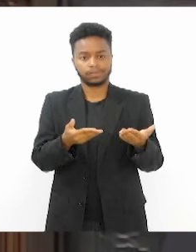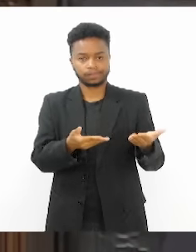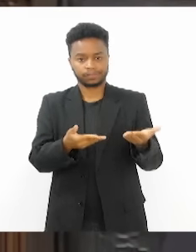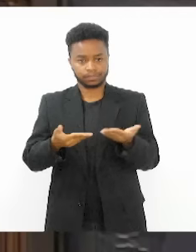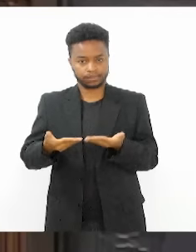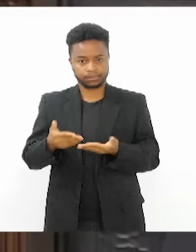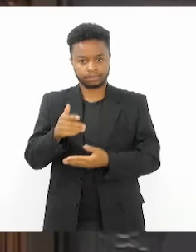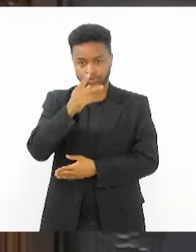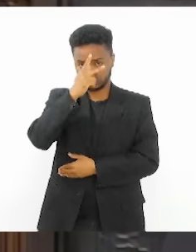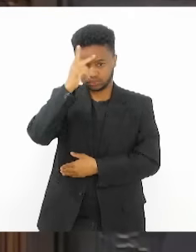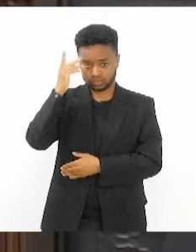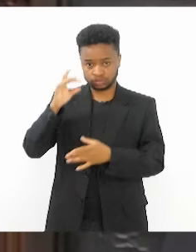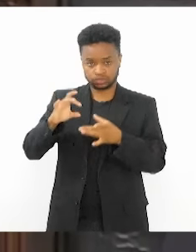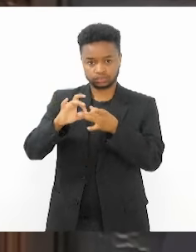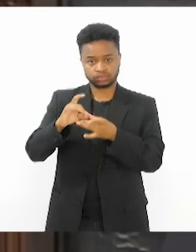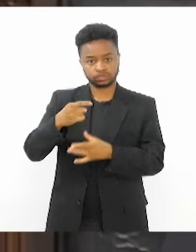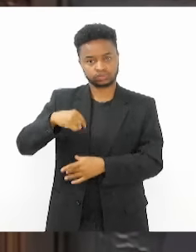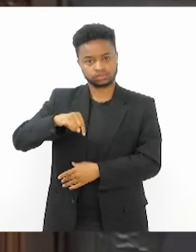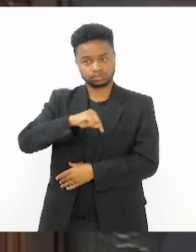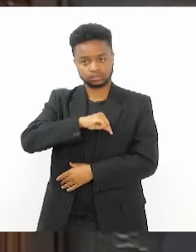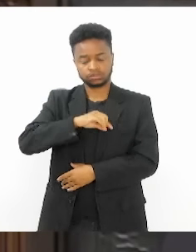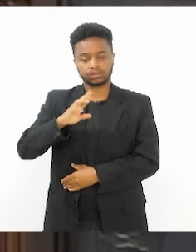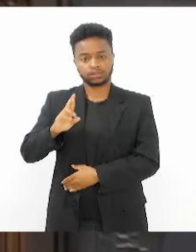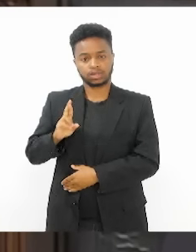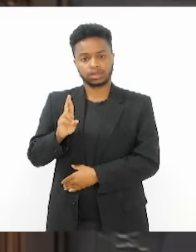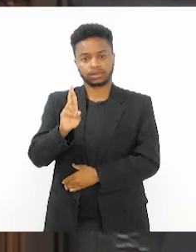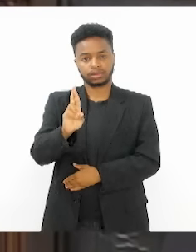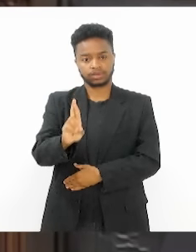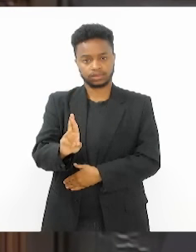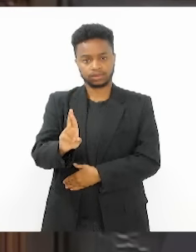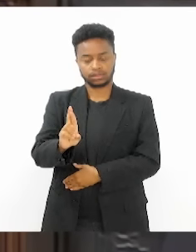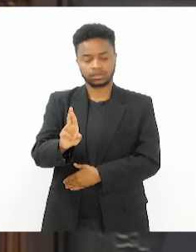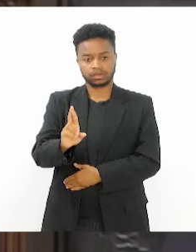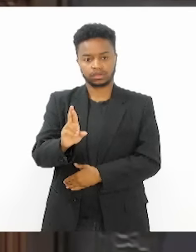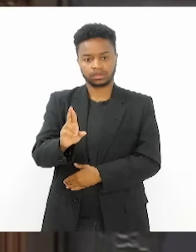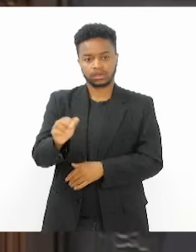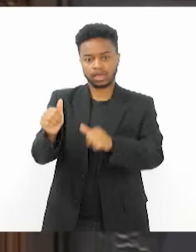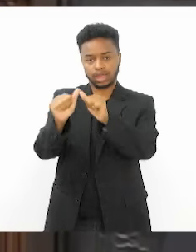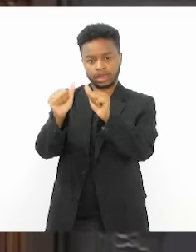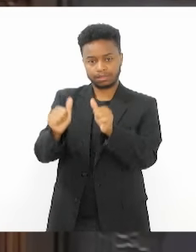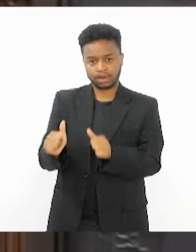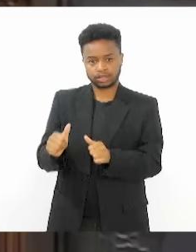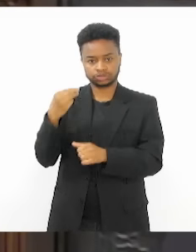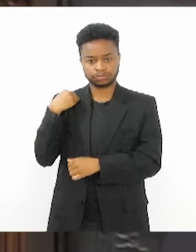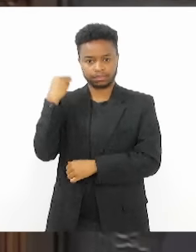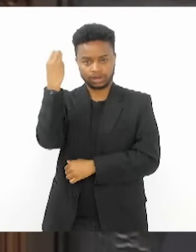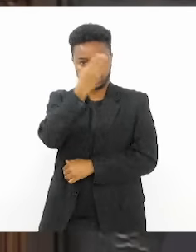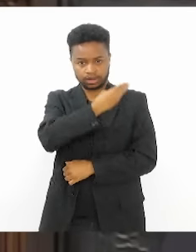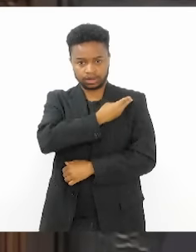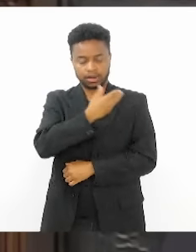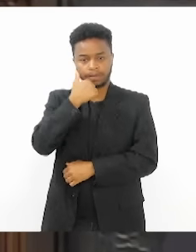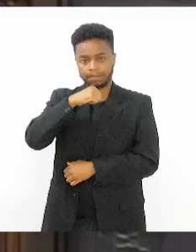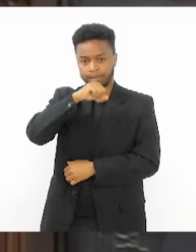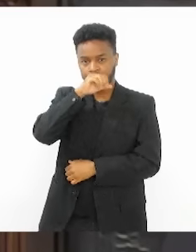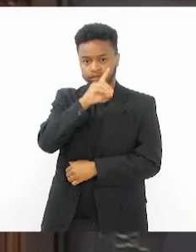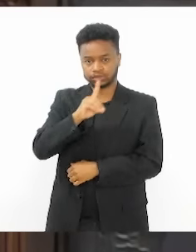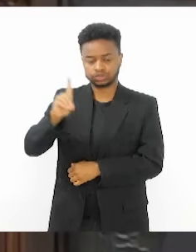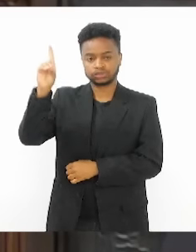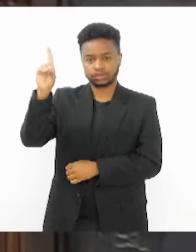nós, representada pela uma imagem belíssima de Nossa Senhora, a própria Mãe de Deus,